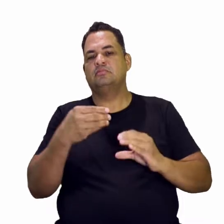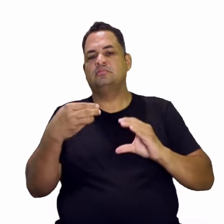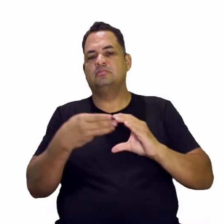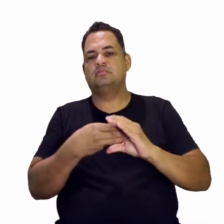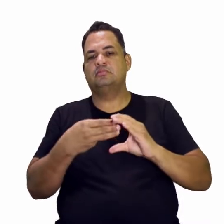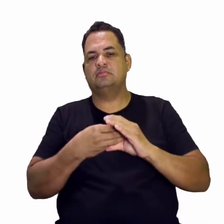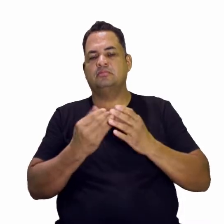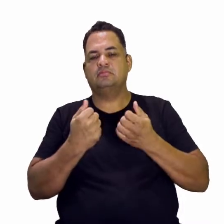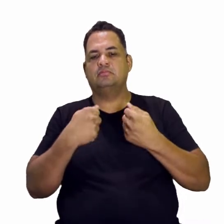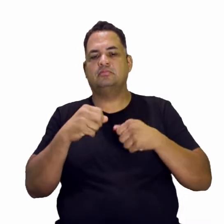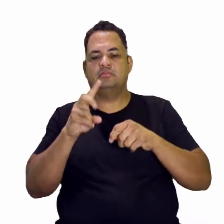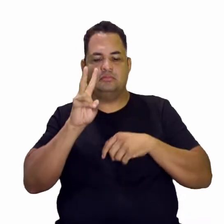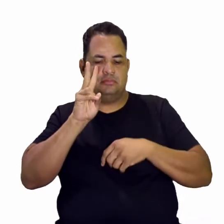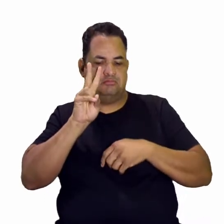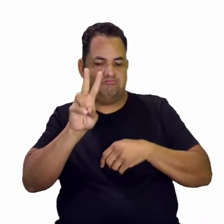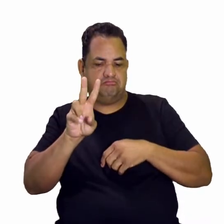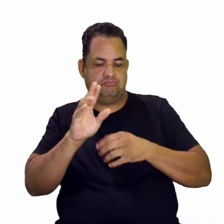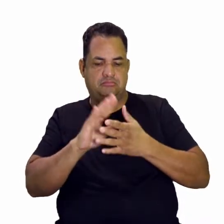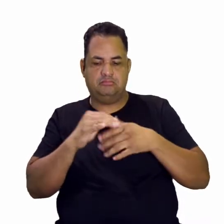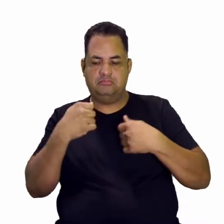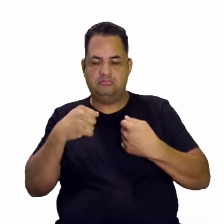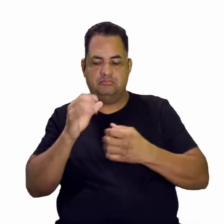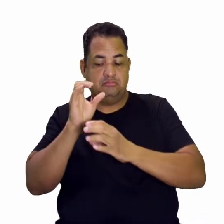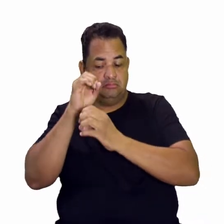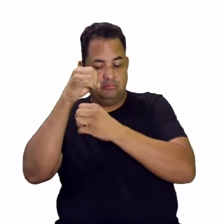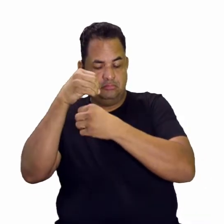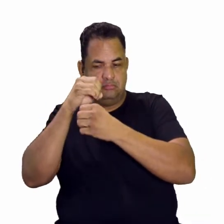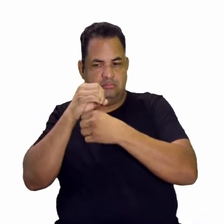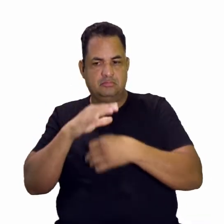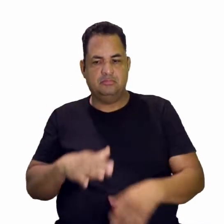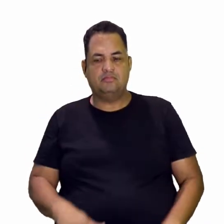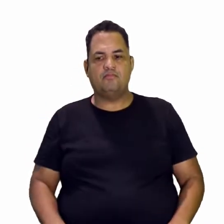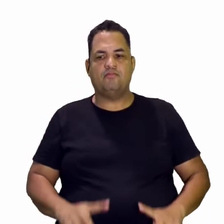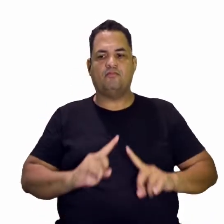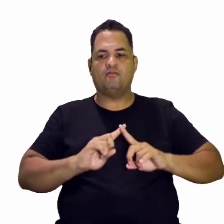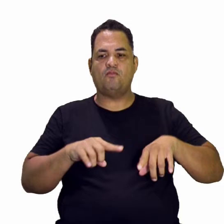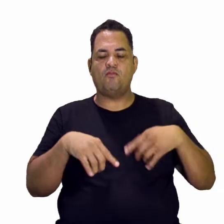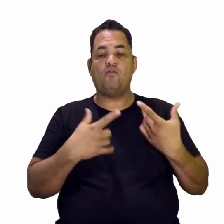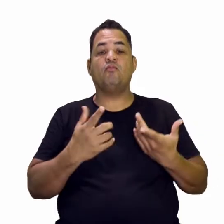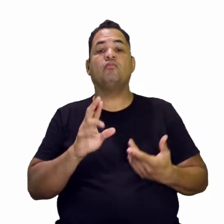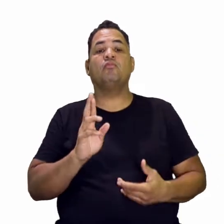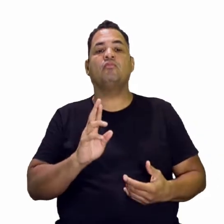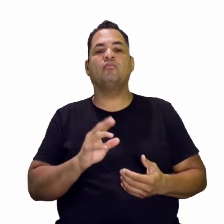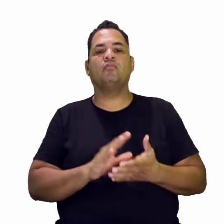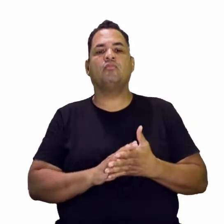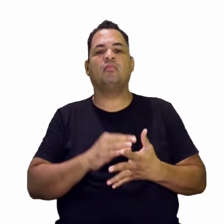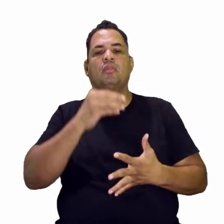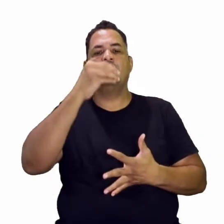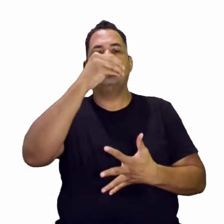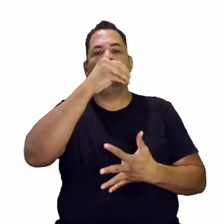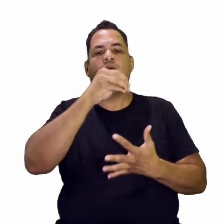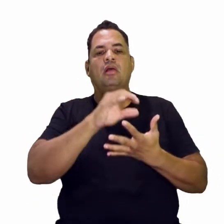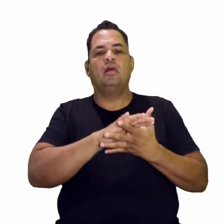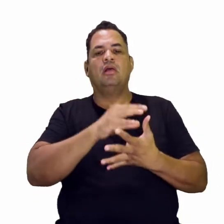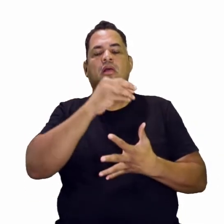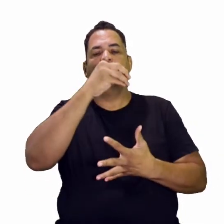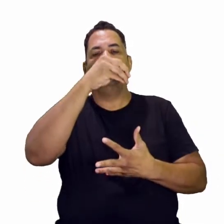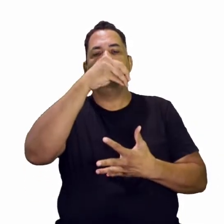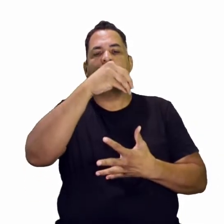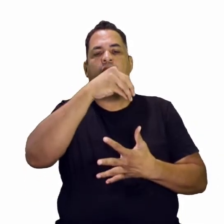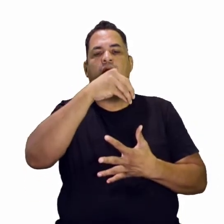serem visualizados sem a utilização de microscopia, tá bom? Mas estamos falando de quem? Reino Monera e